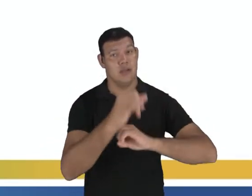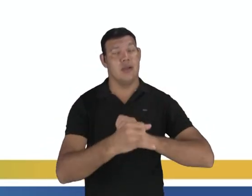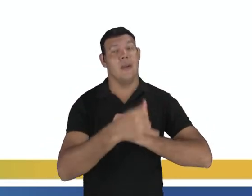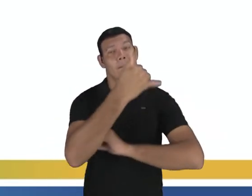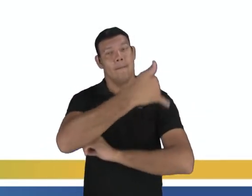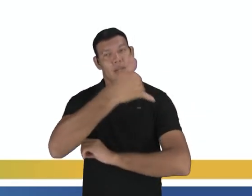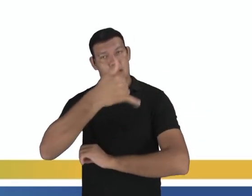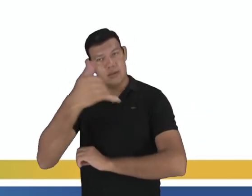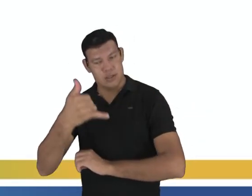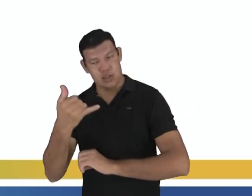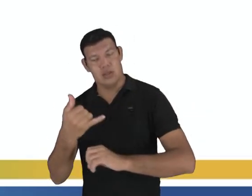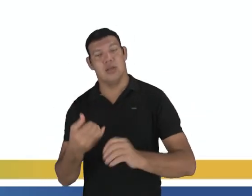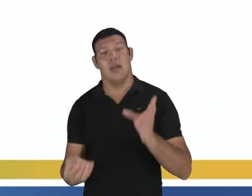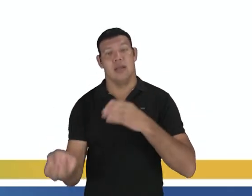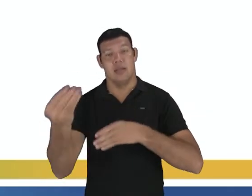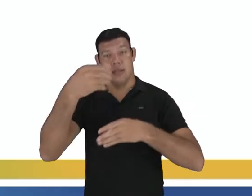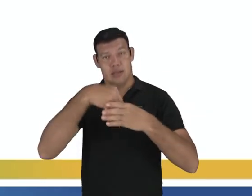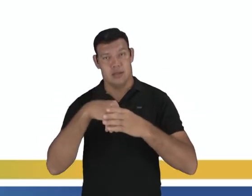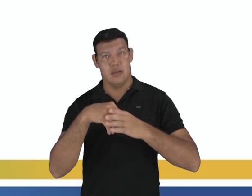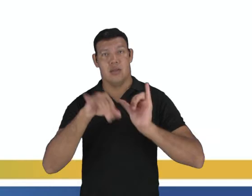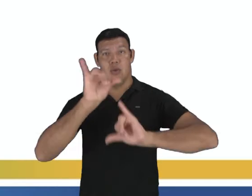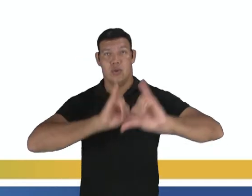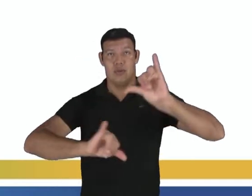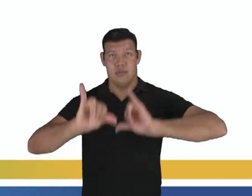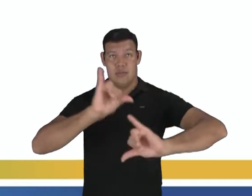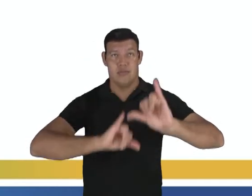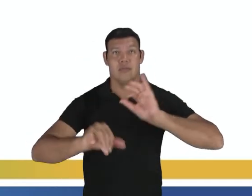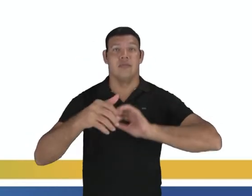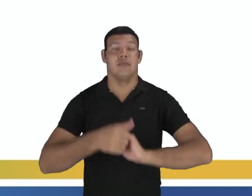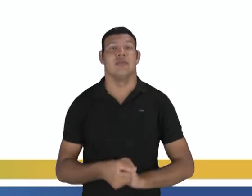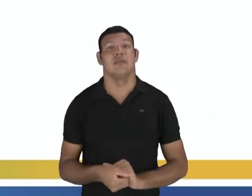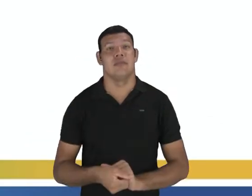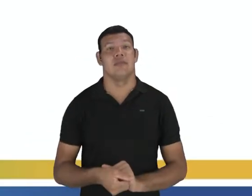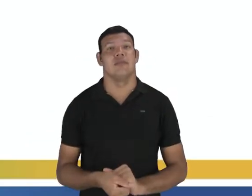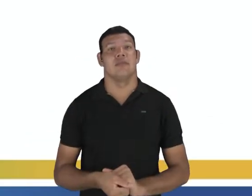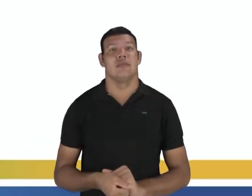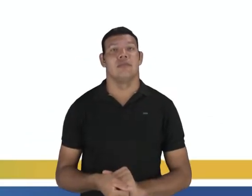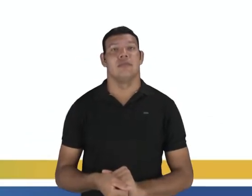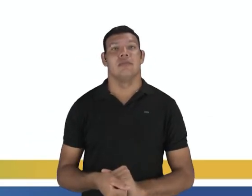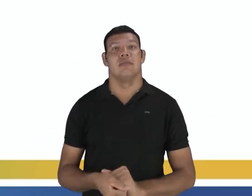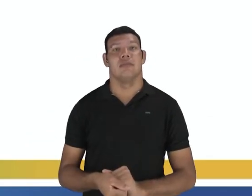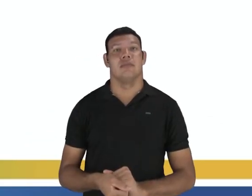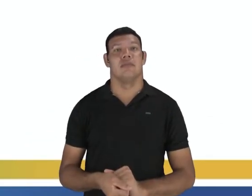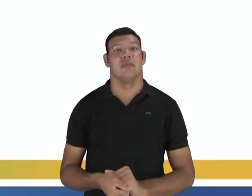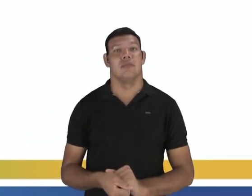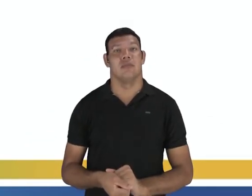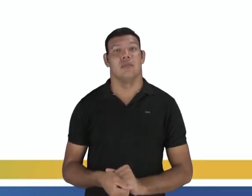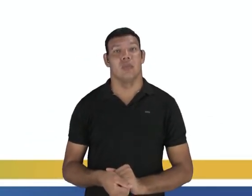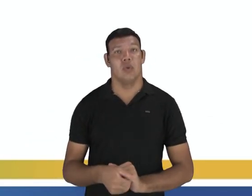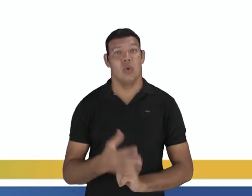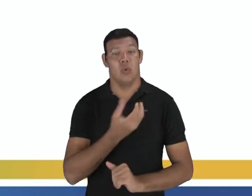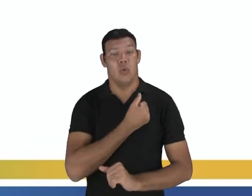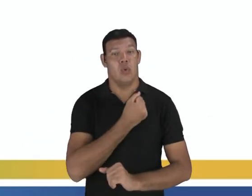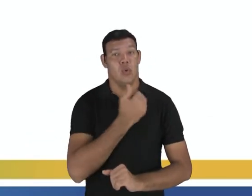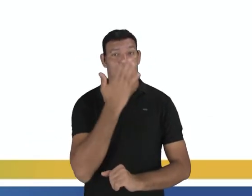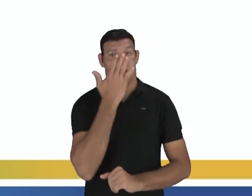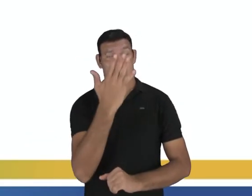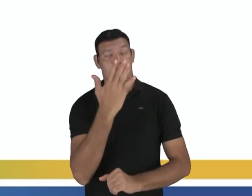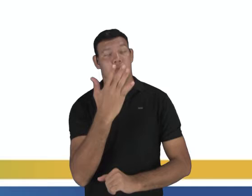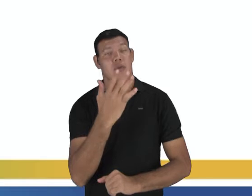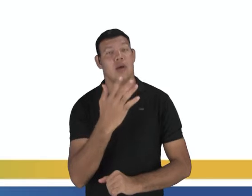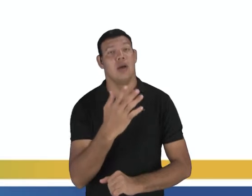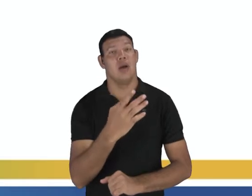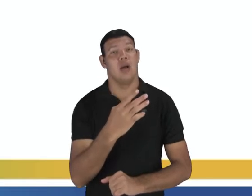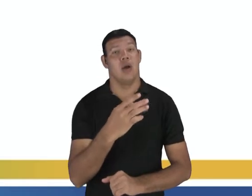químico presente na substância. O coeficiente estequiométrico vai indicar a quantidade em mols dessa substância,